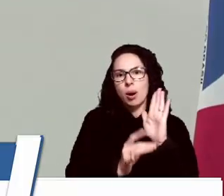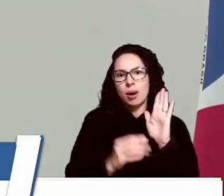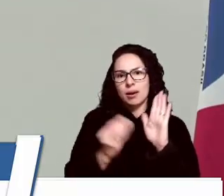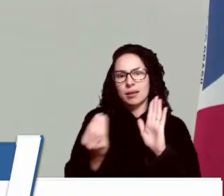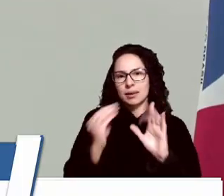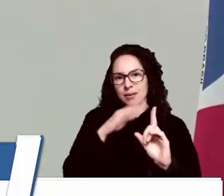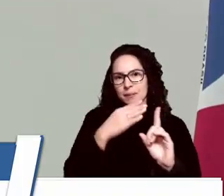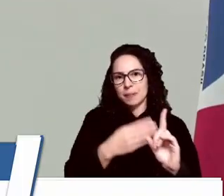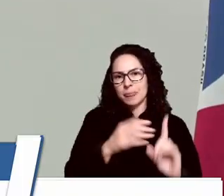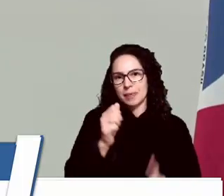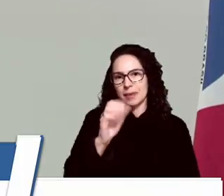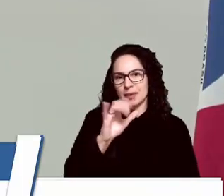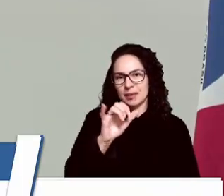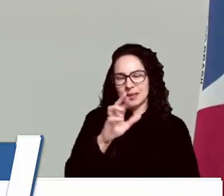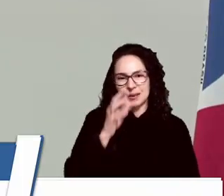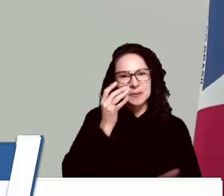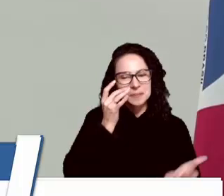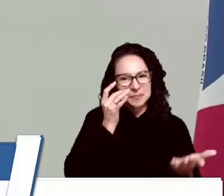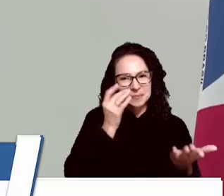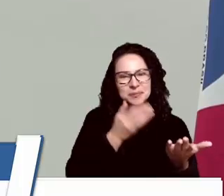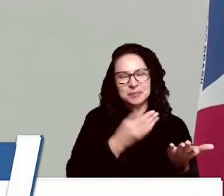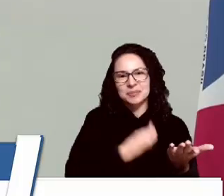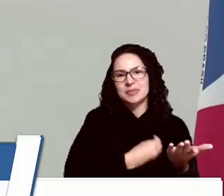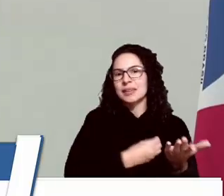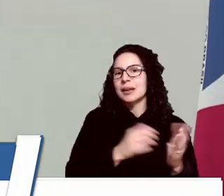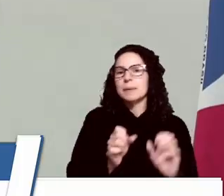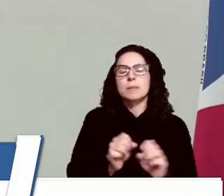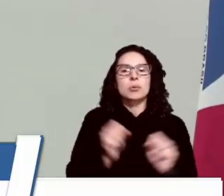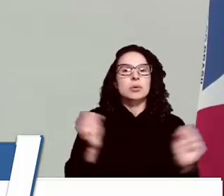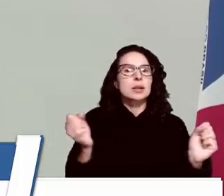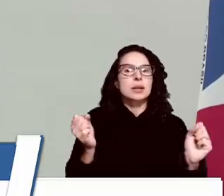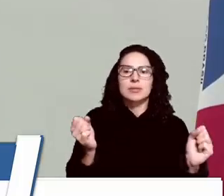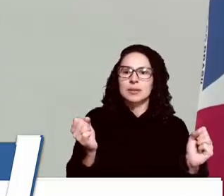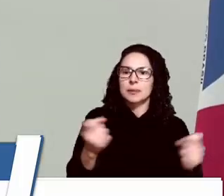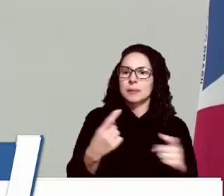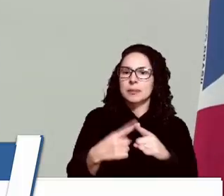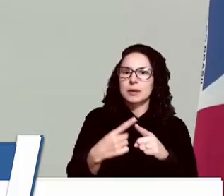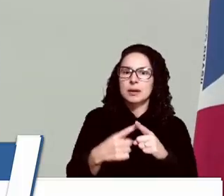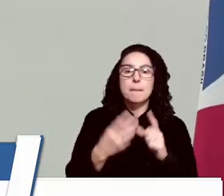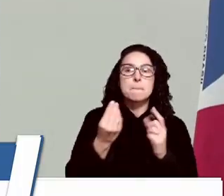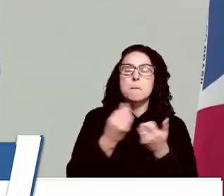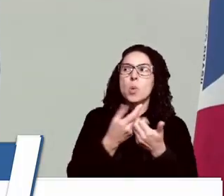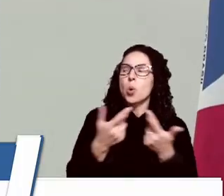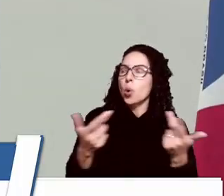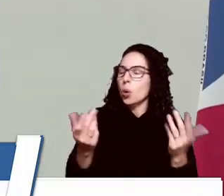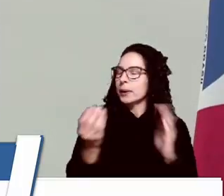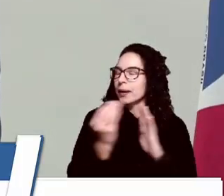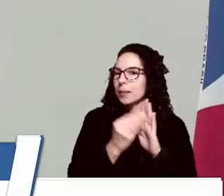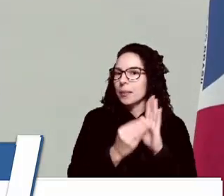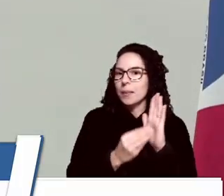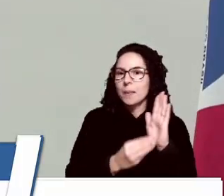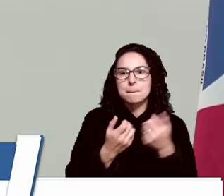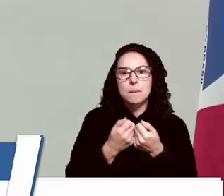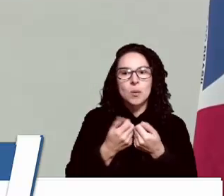Assir está aqui presente. É impossível, porque é muita coisa, é muita coisa. Eu